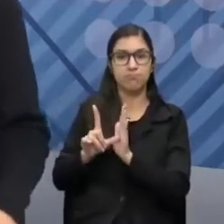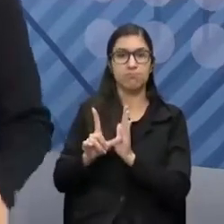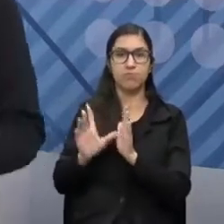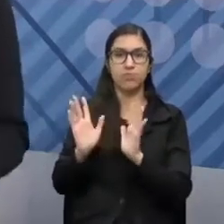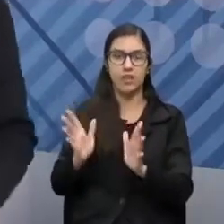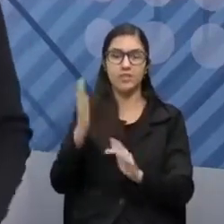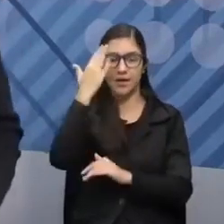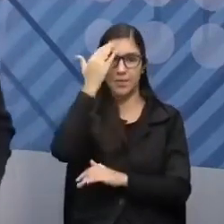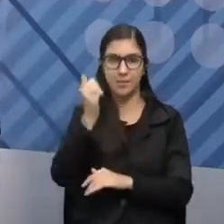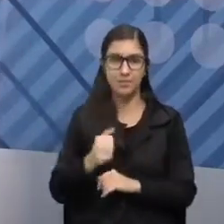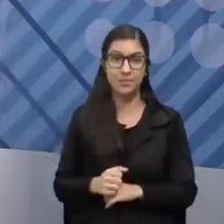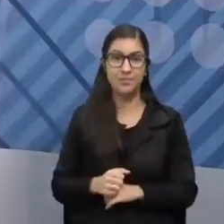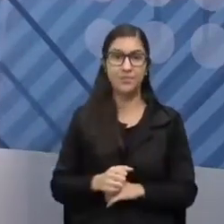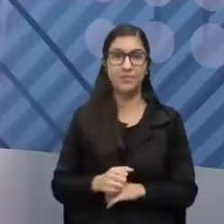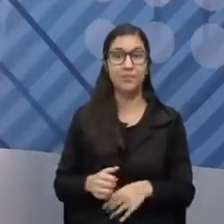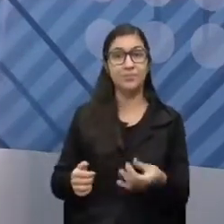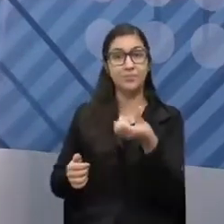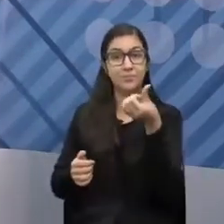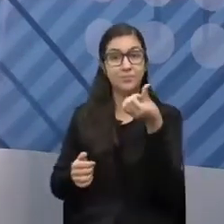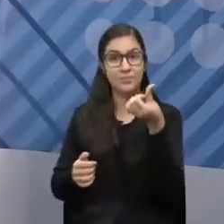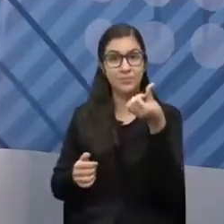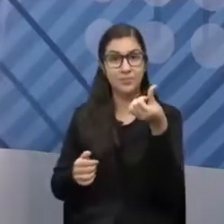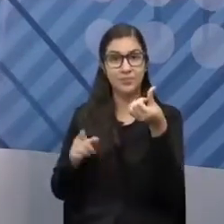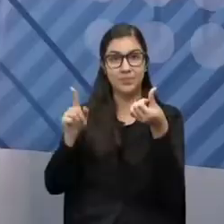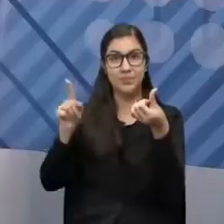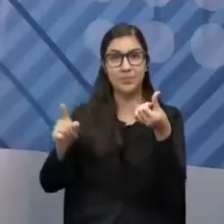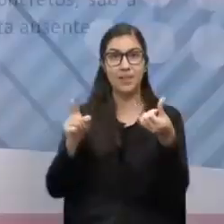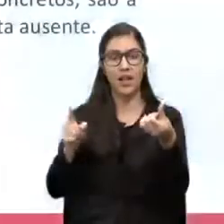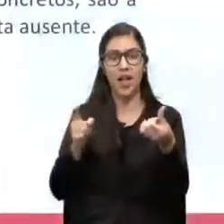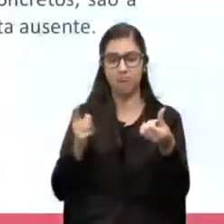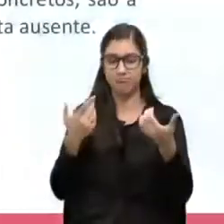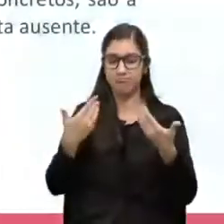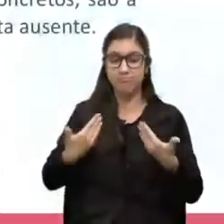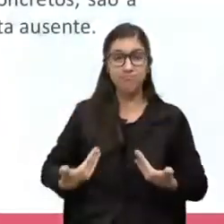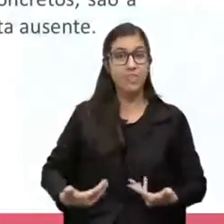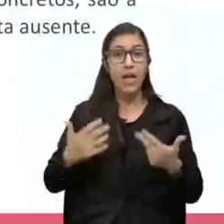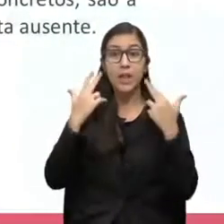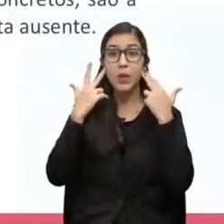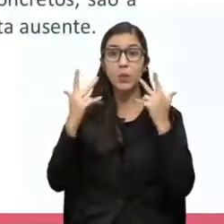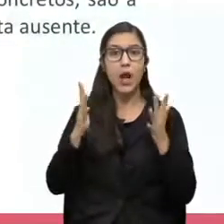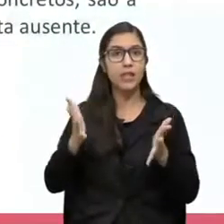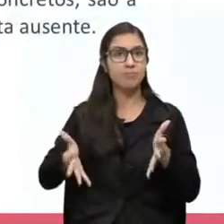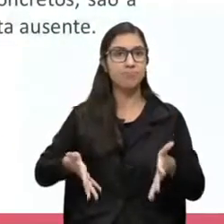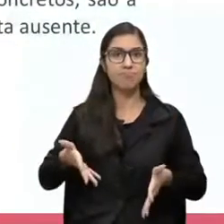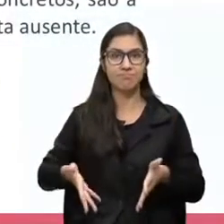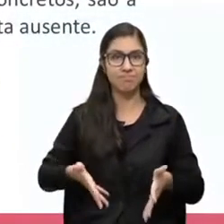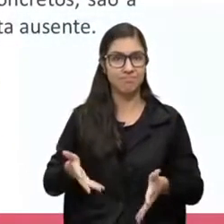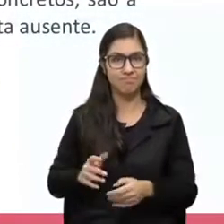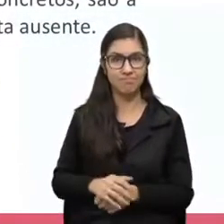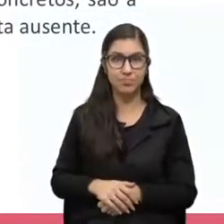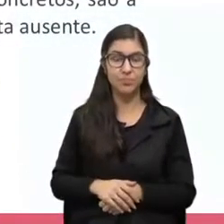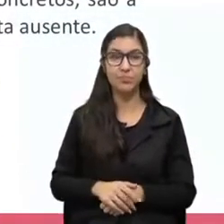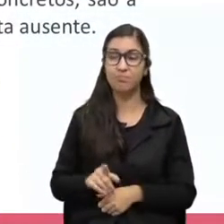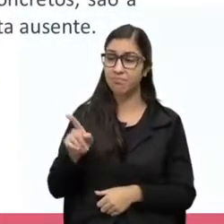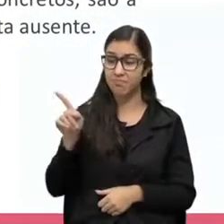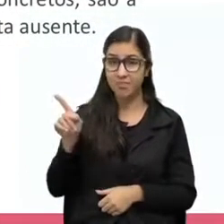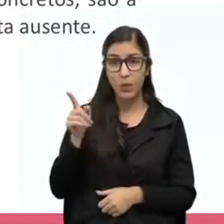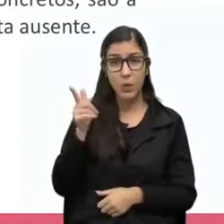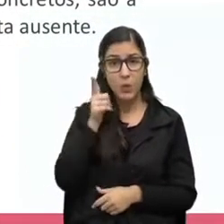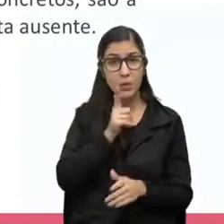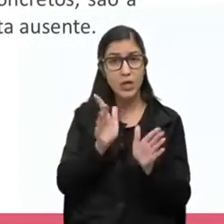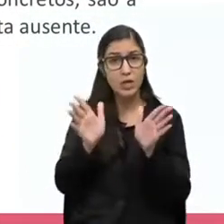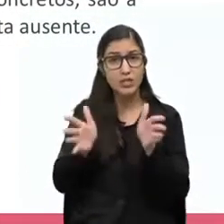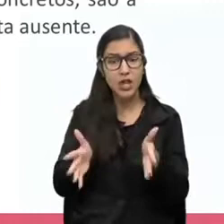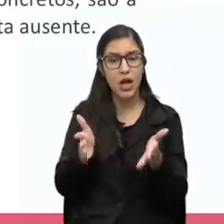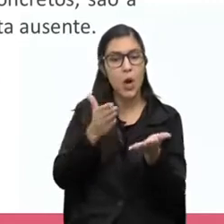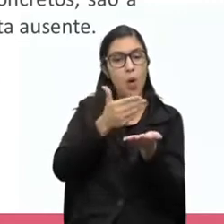certo? E a última fase, chamada de gestos naturais, vamos ao quadro. Ela é capaz já